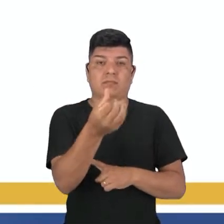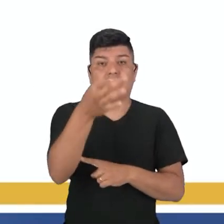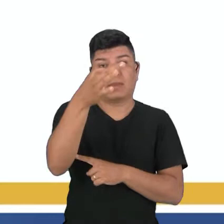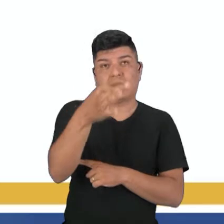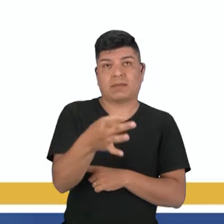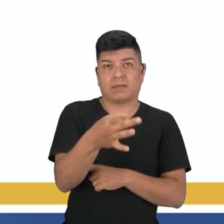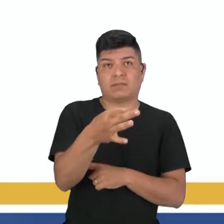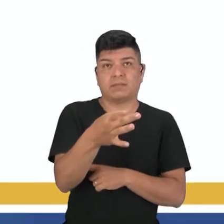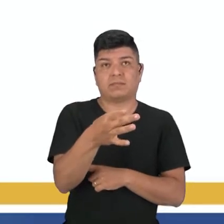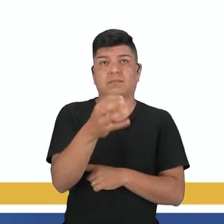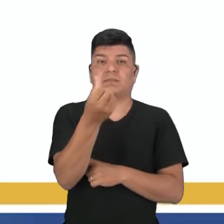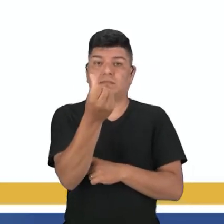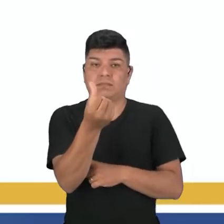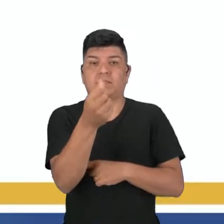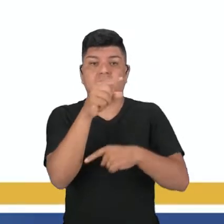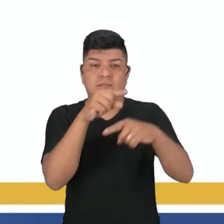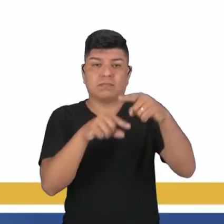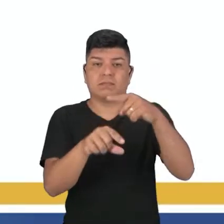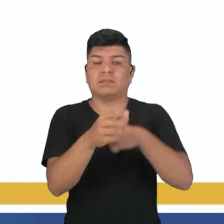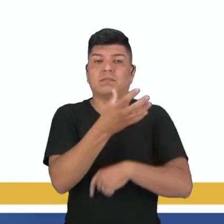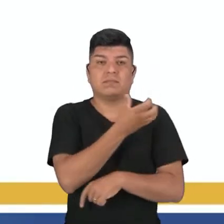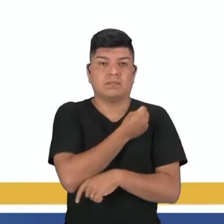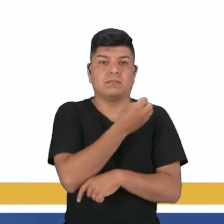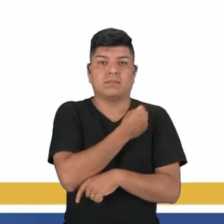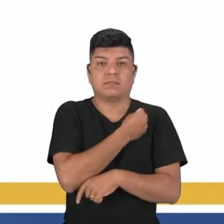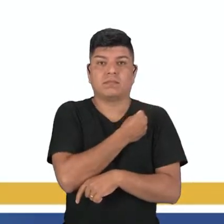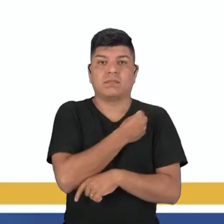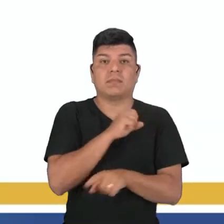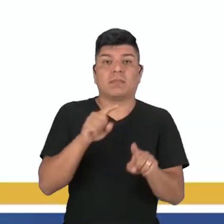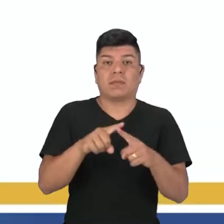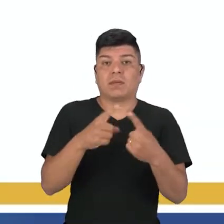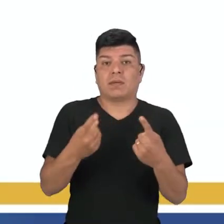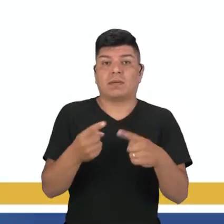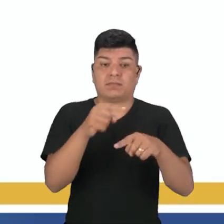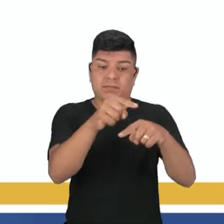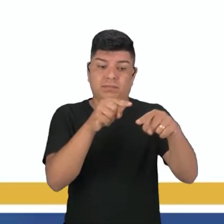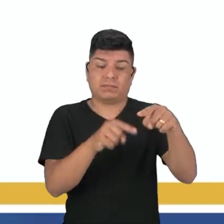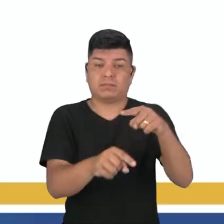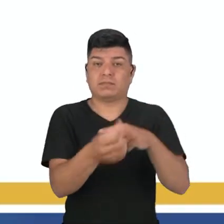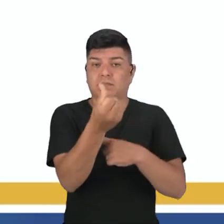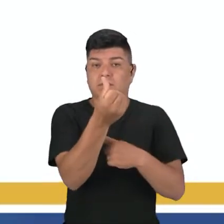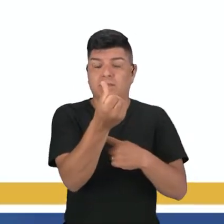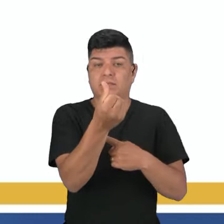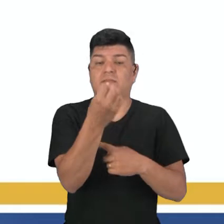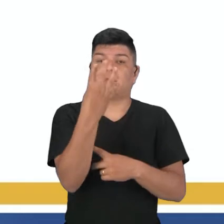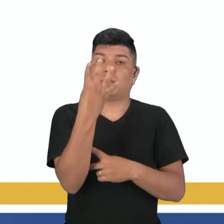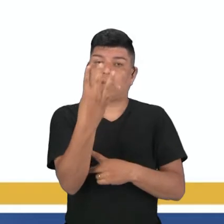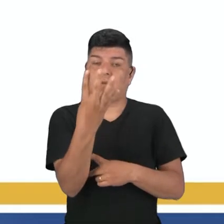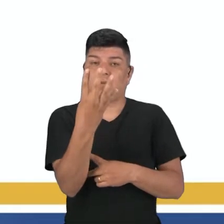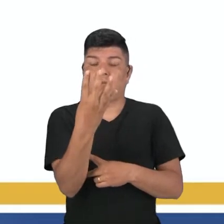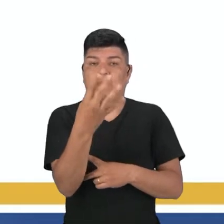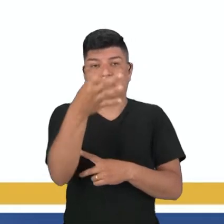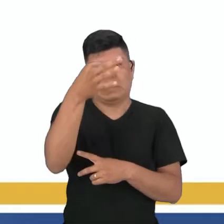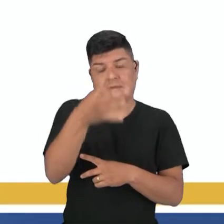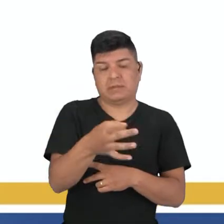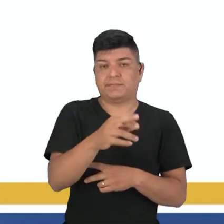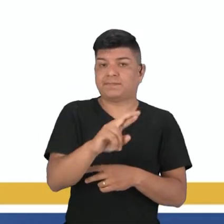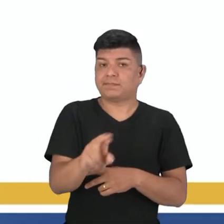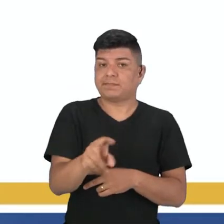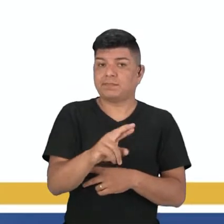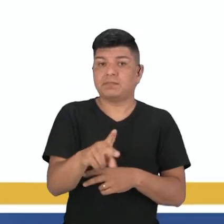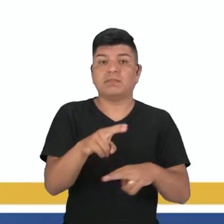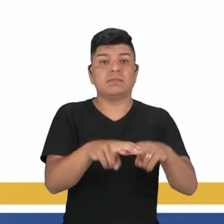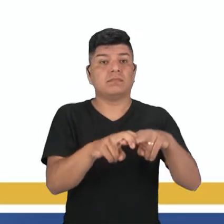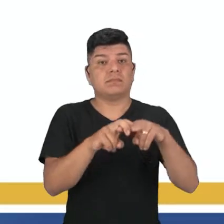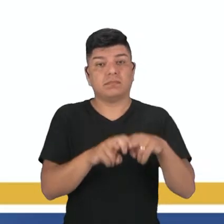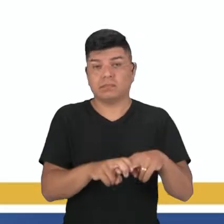6 é divisível por esses números. Já a divisão de 6 por 4 não é exata. Concluímos,